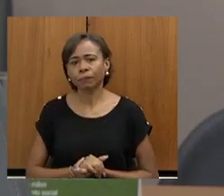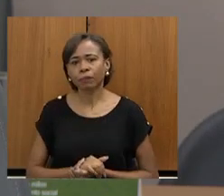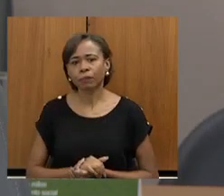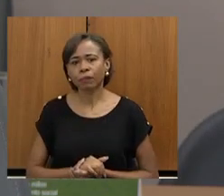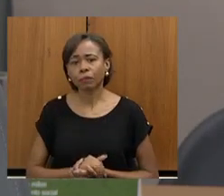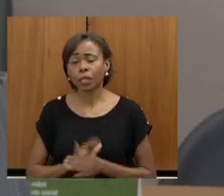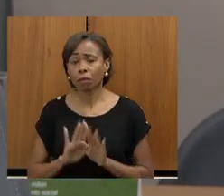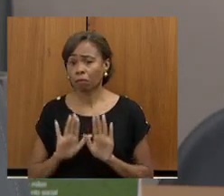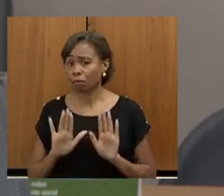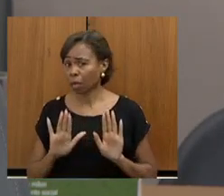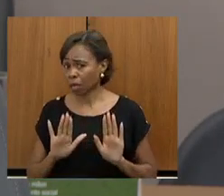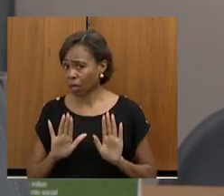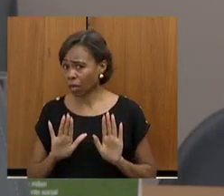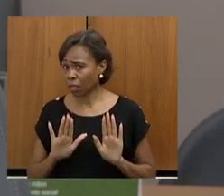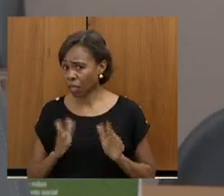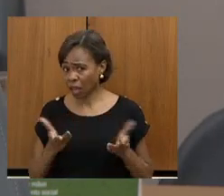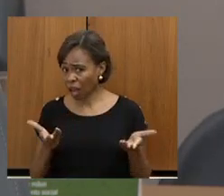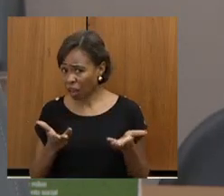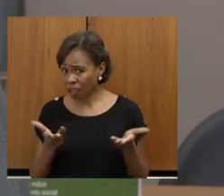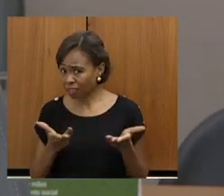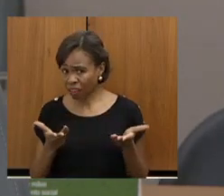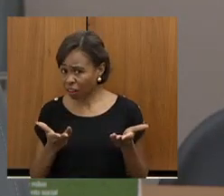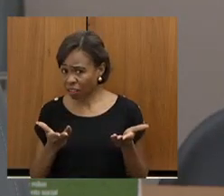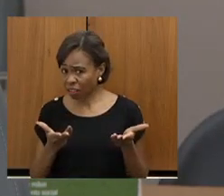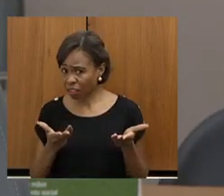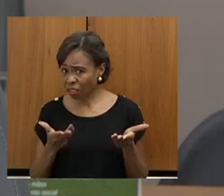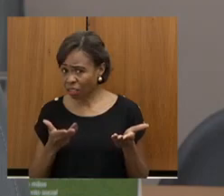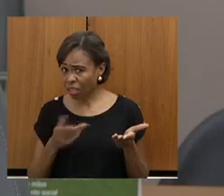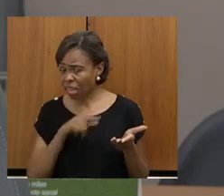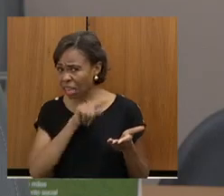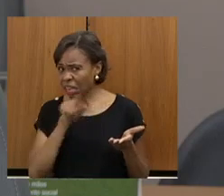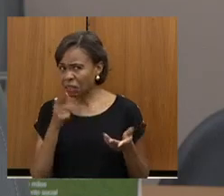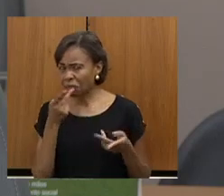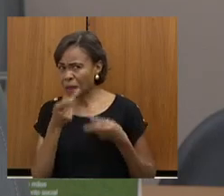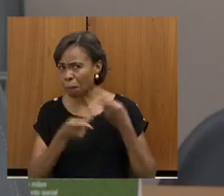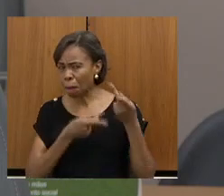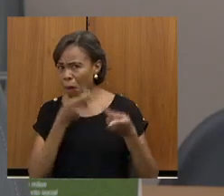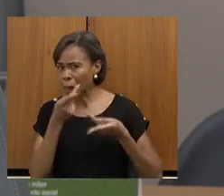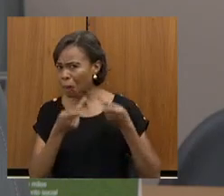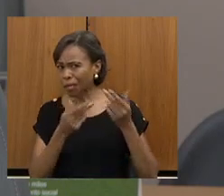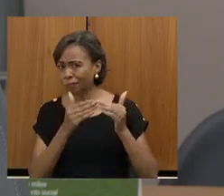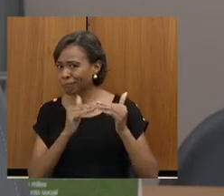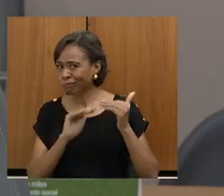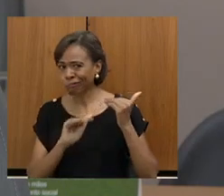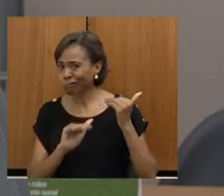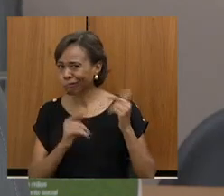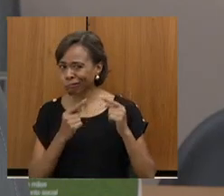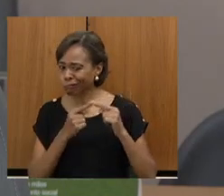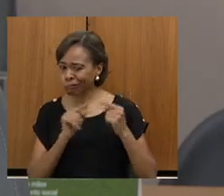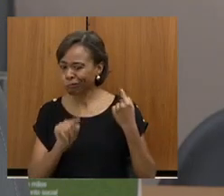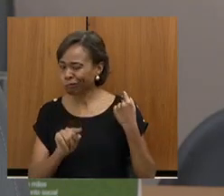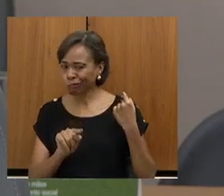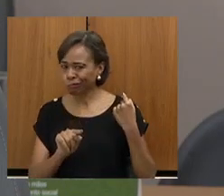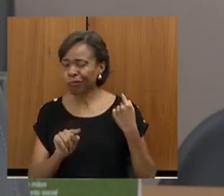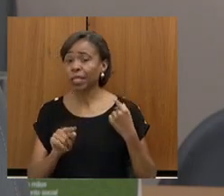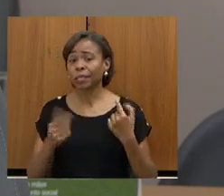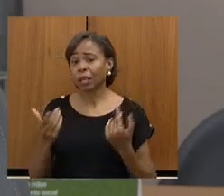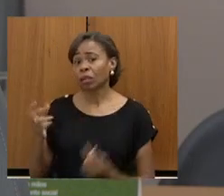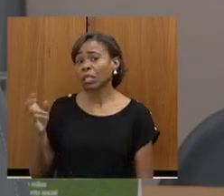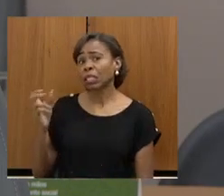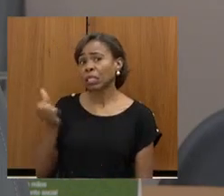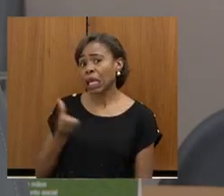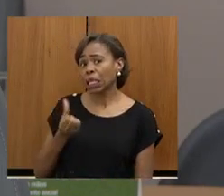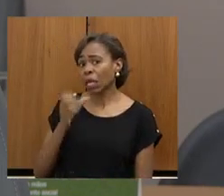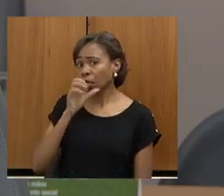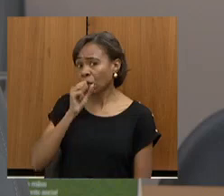mas as narrativas agora não batem mais. Então, o sentimento até sábado, meu sentimento de sexta e sábado já